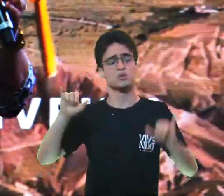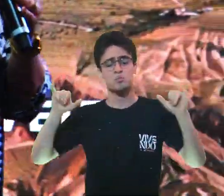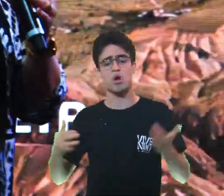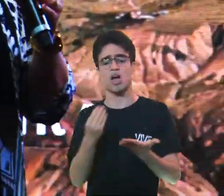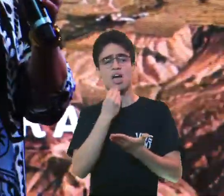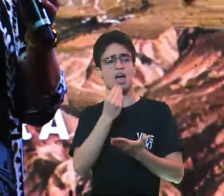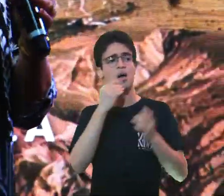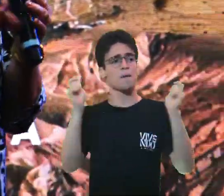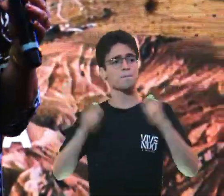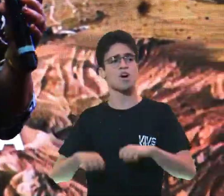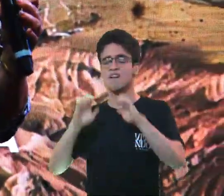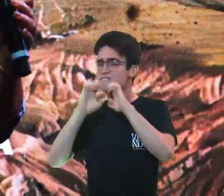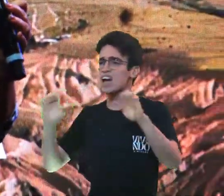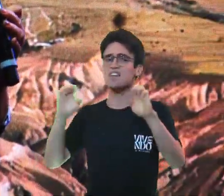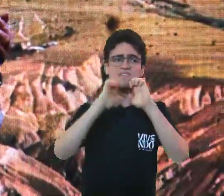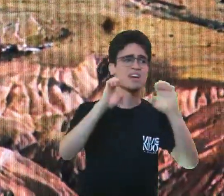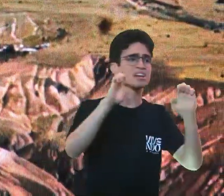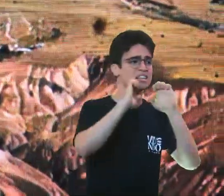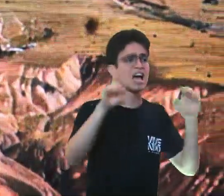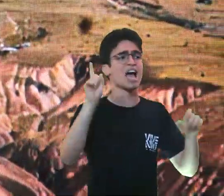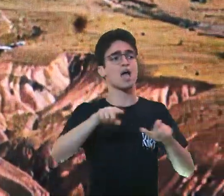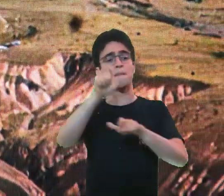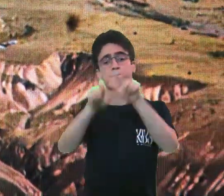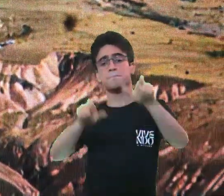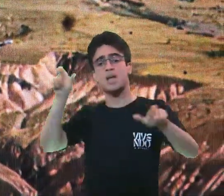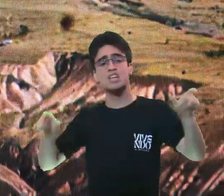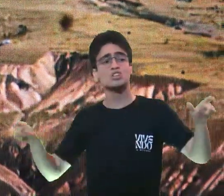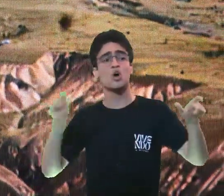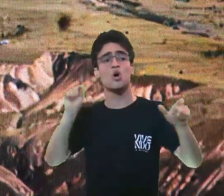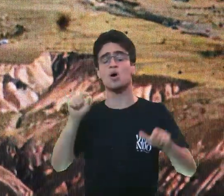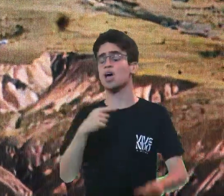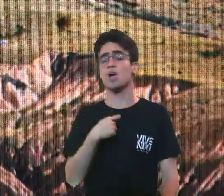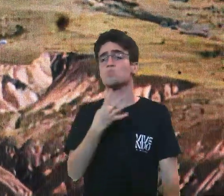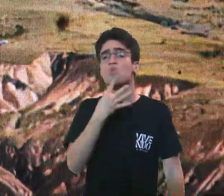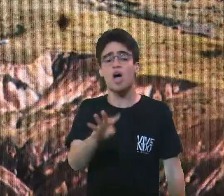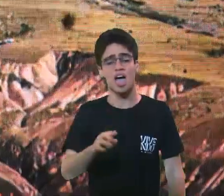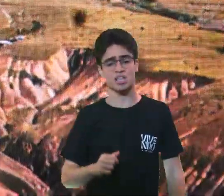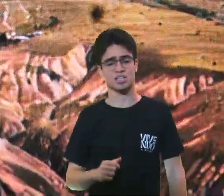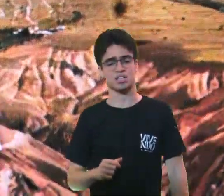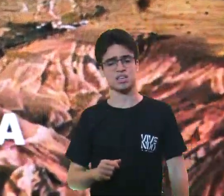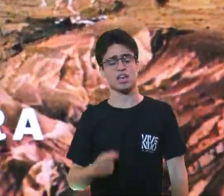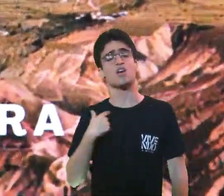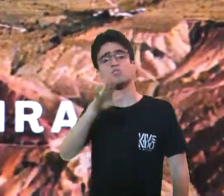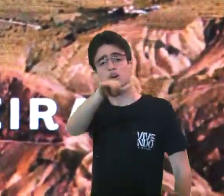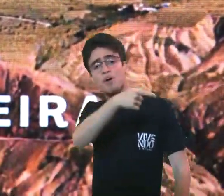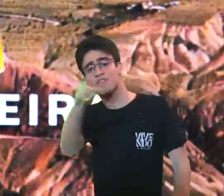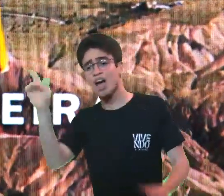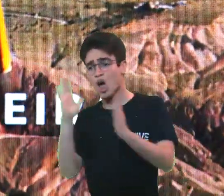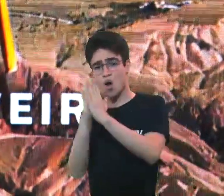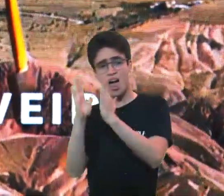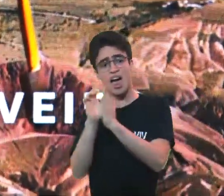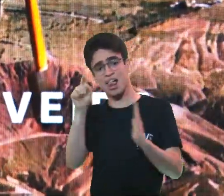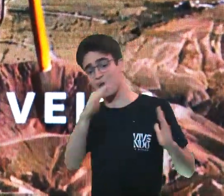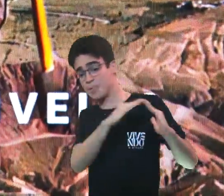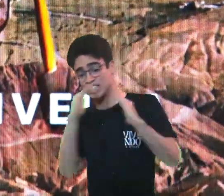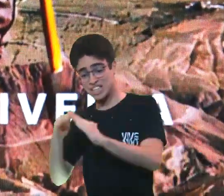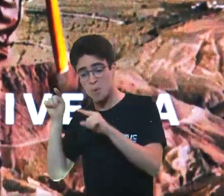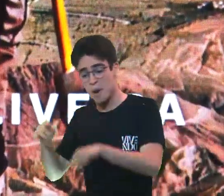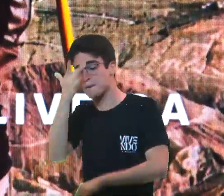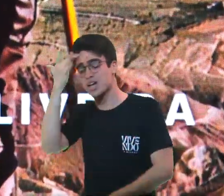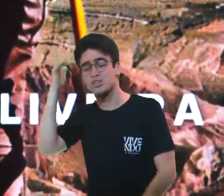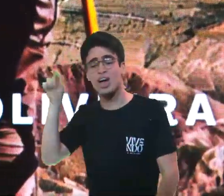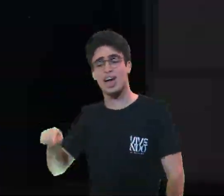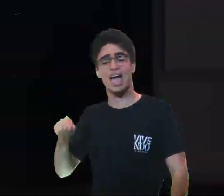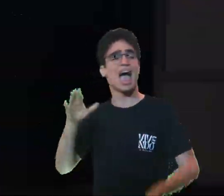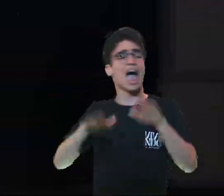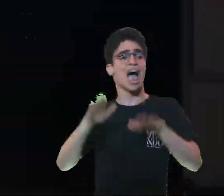seu coração nome de pessoas que você não tem ideia. Eu vou te chamar para orar pelo seu vizinho, que talvez você